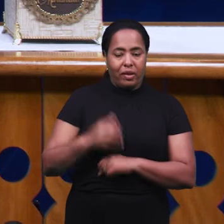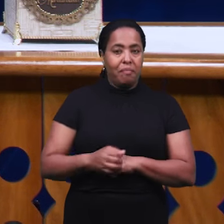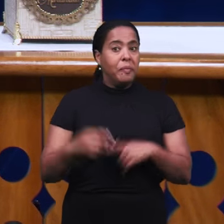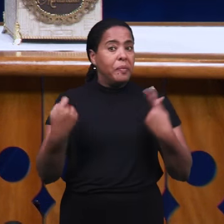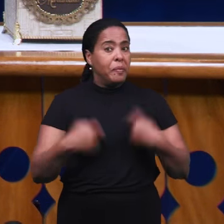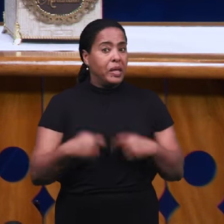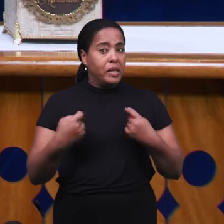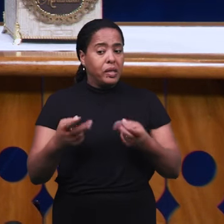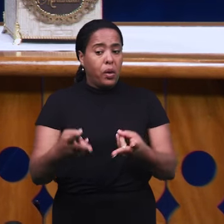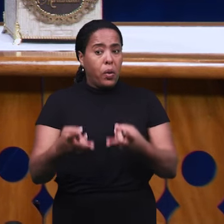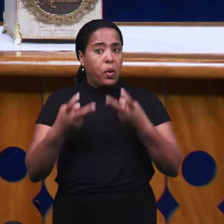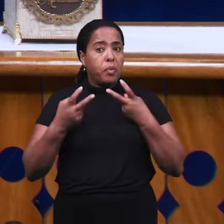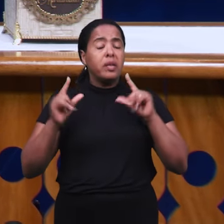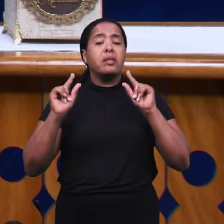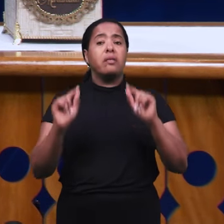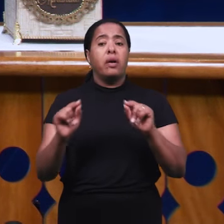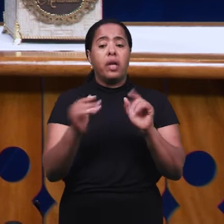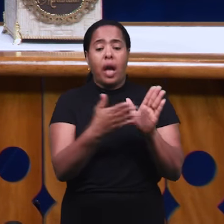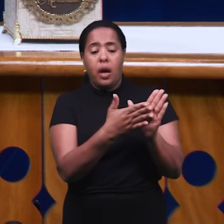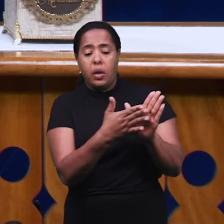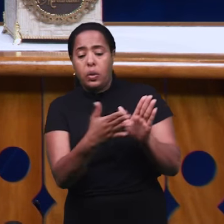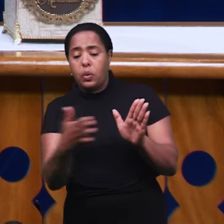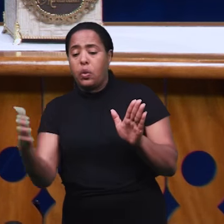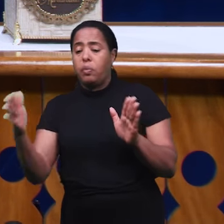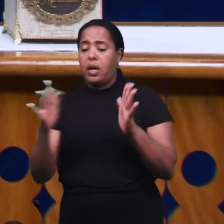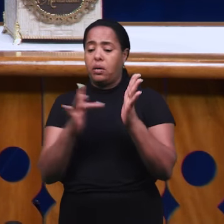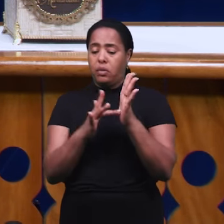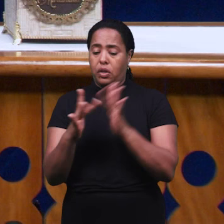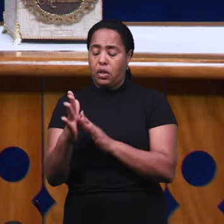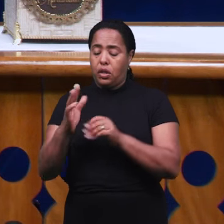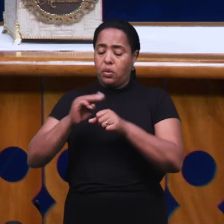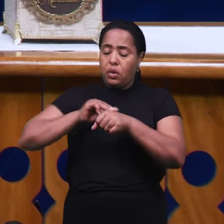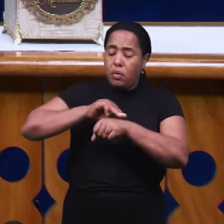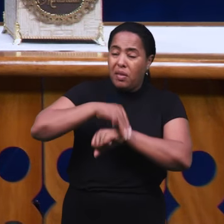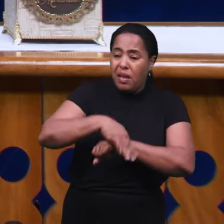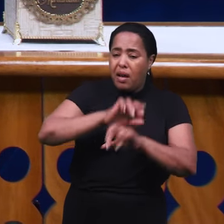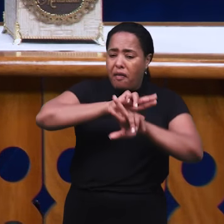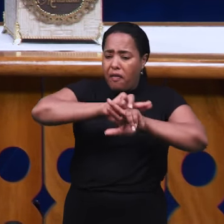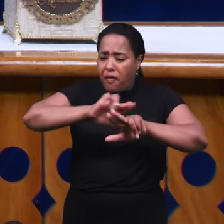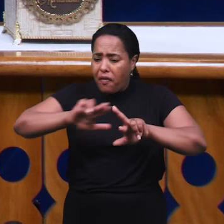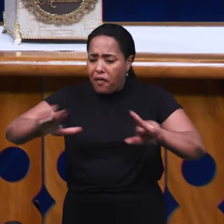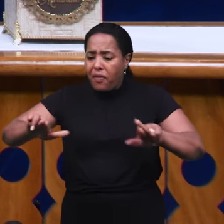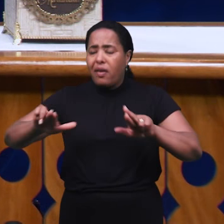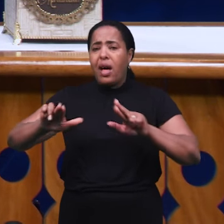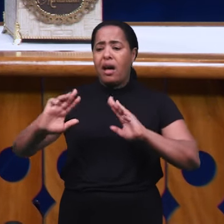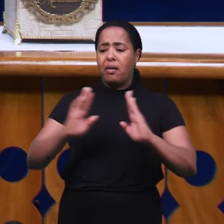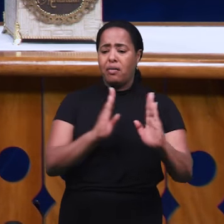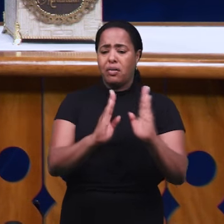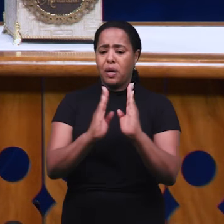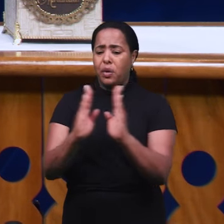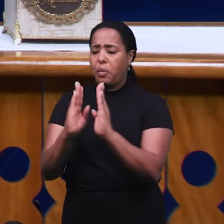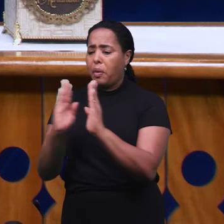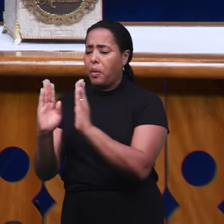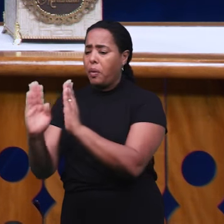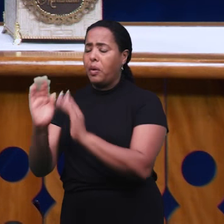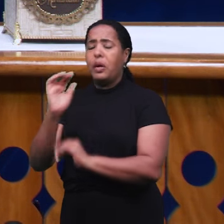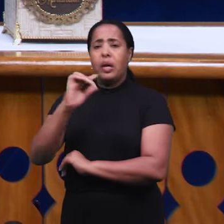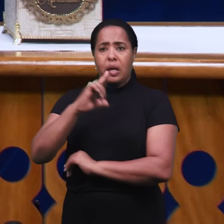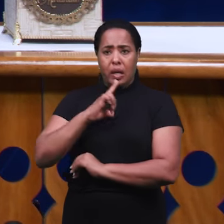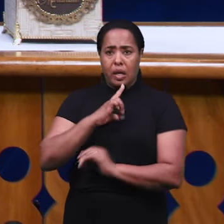Observe que durante o ministério do Senhor Jesus, em vários momentos, ele, quando ia fazer algo, disse